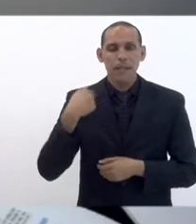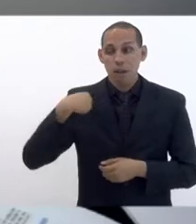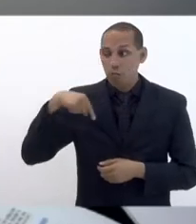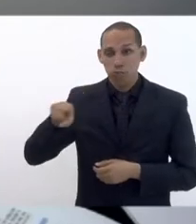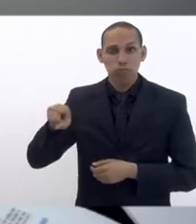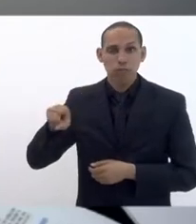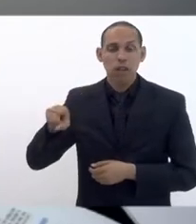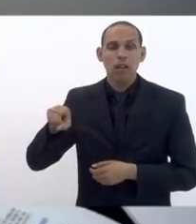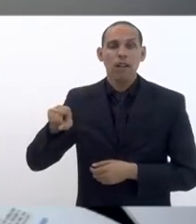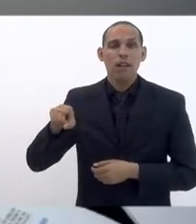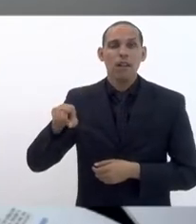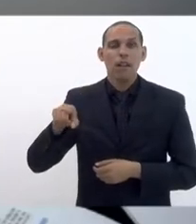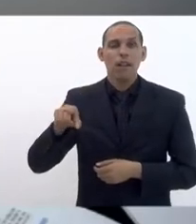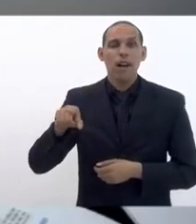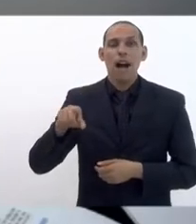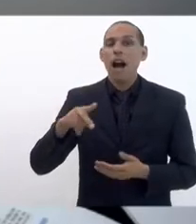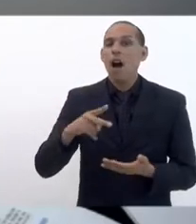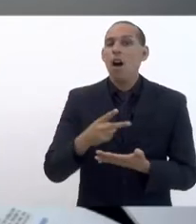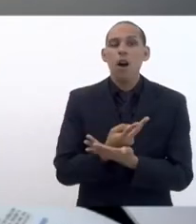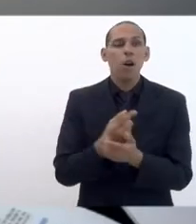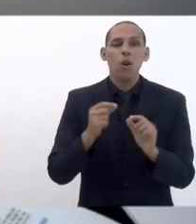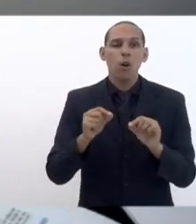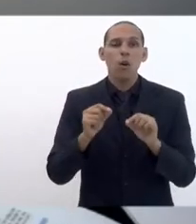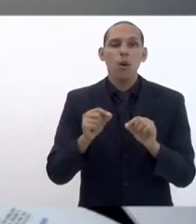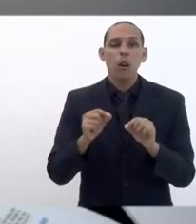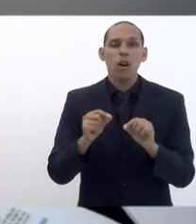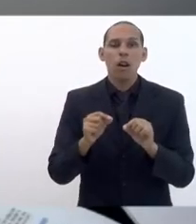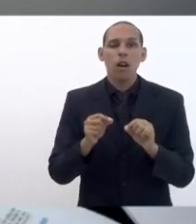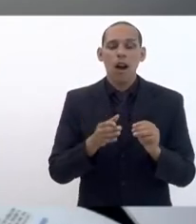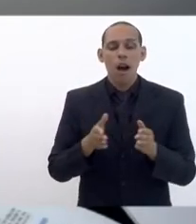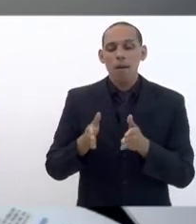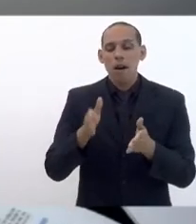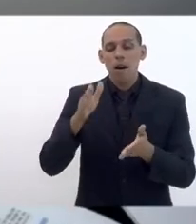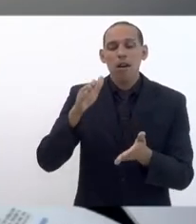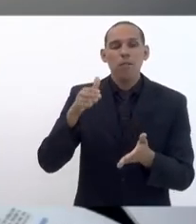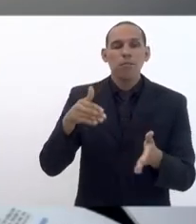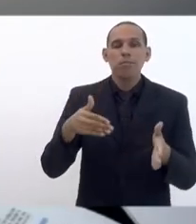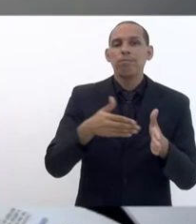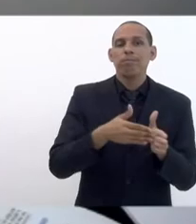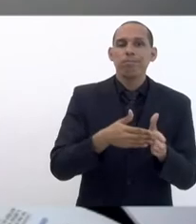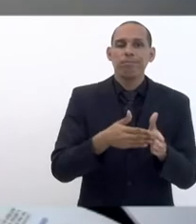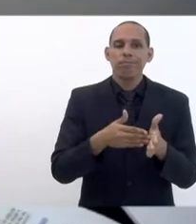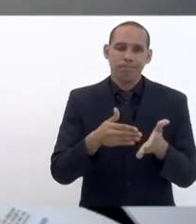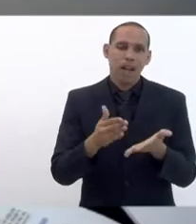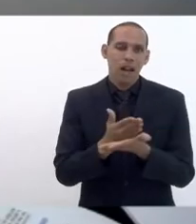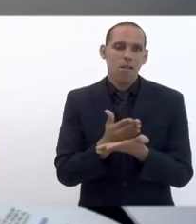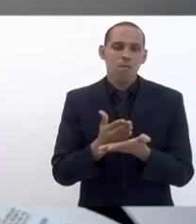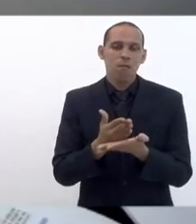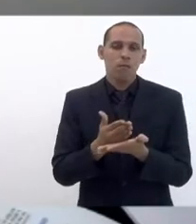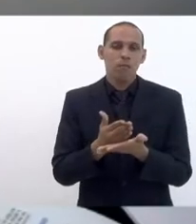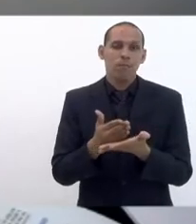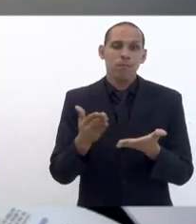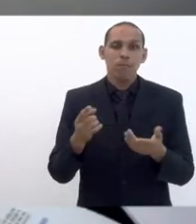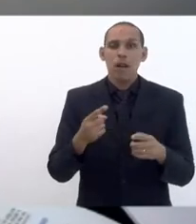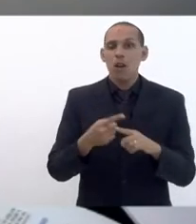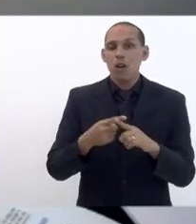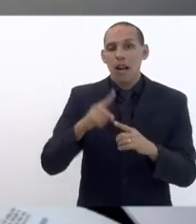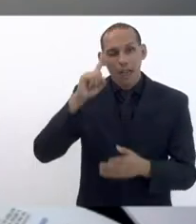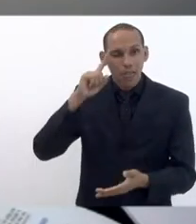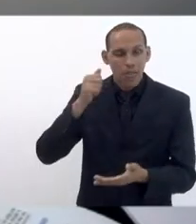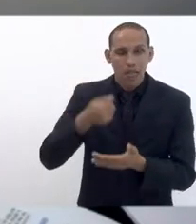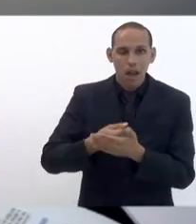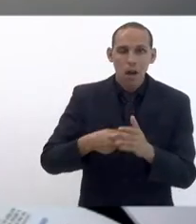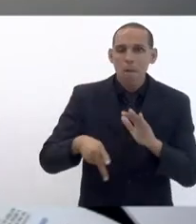Acabaram tendo a sua tramitação suspensa, né, em alguns casos. Né? a decisão do Supremo Tribunal